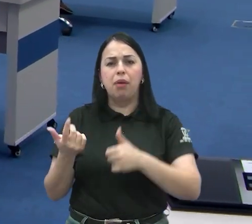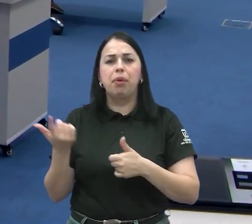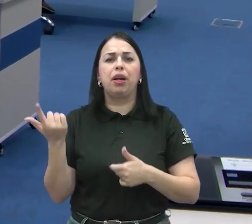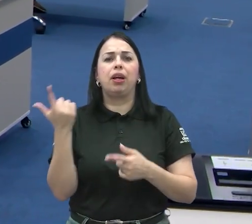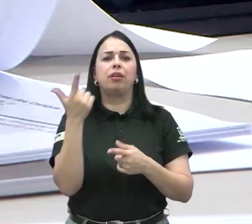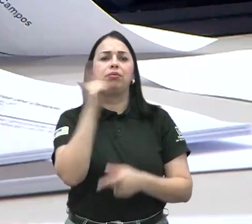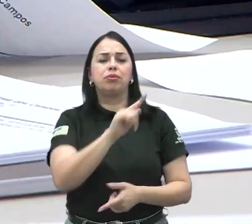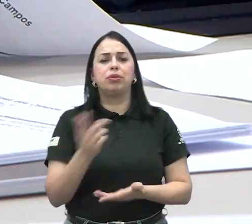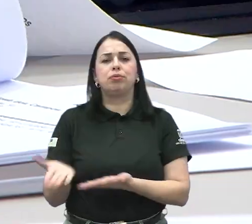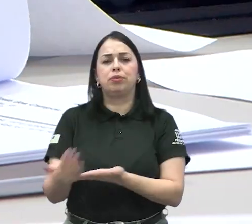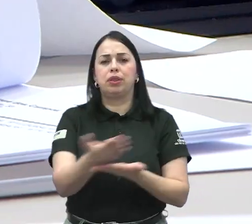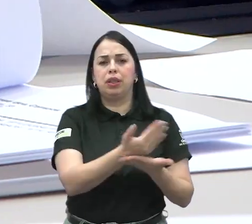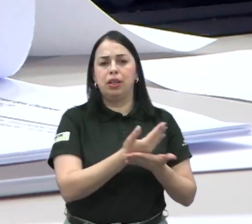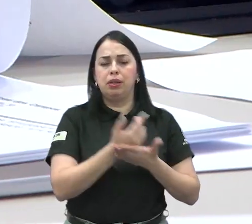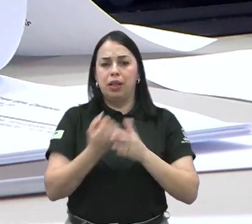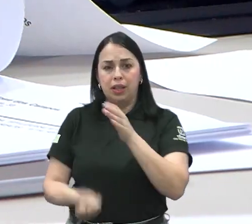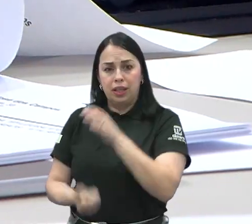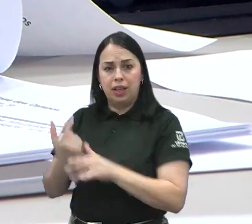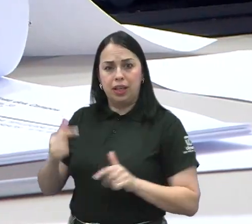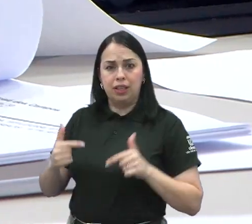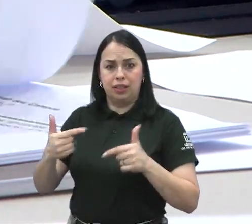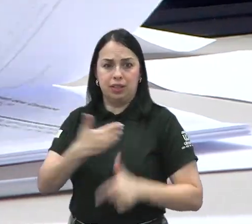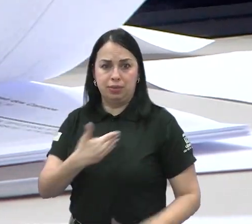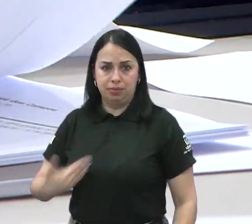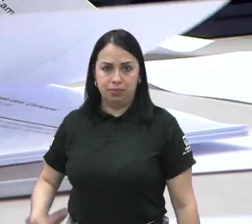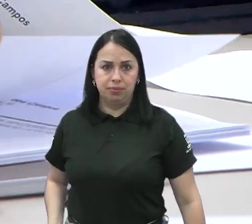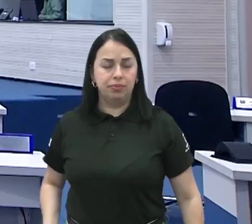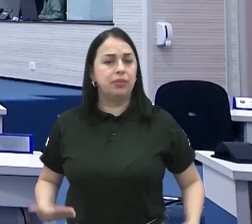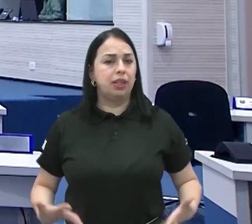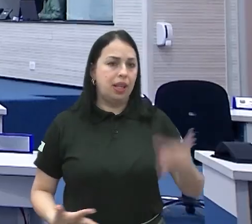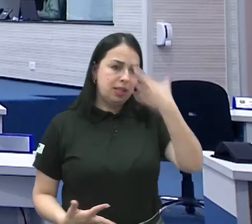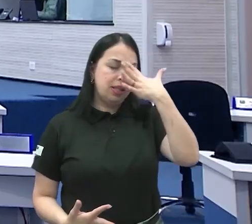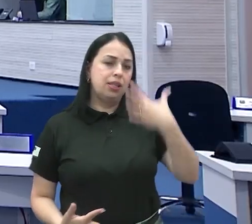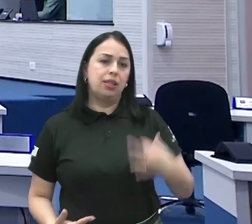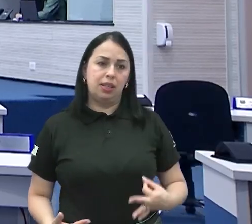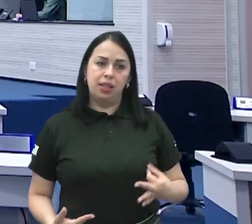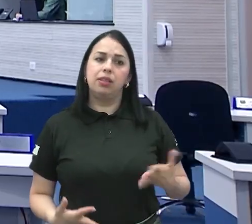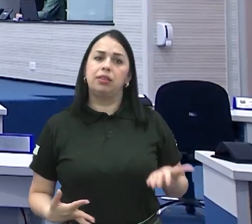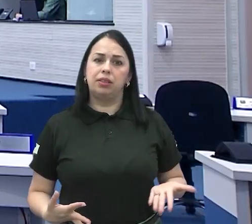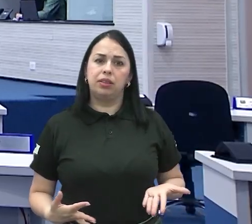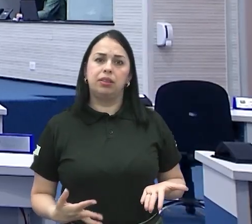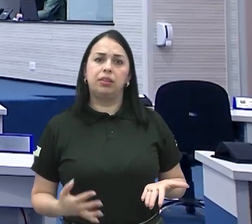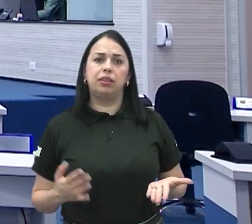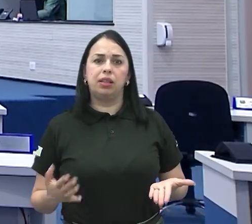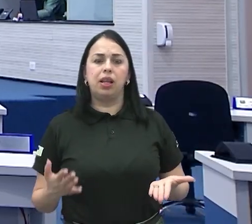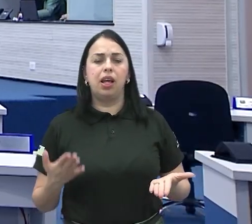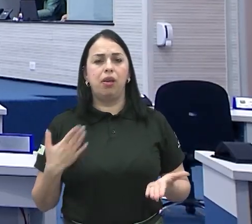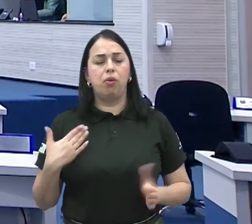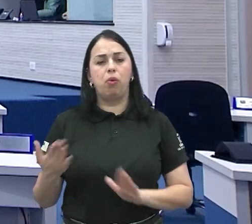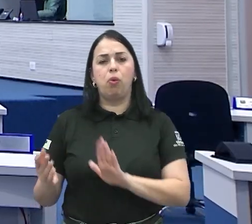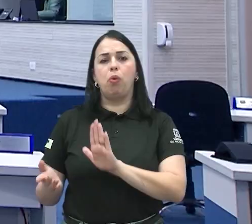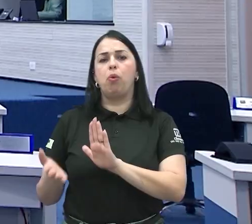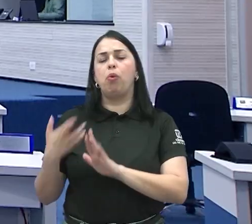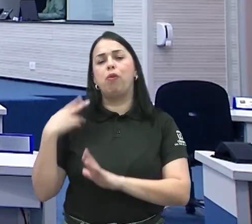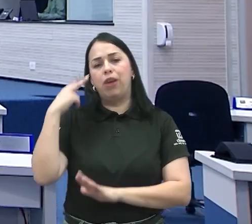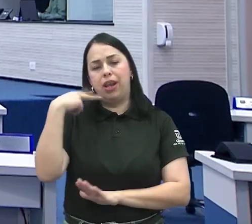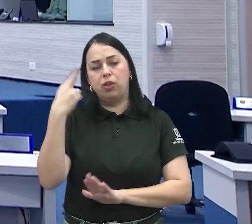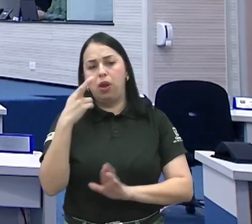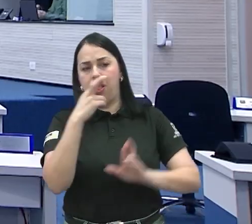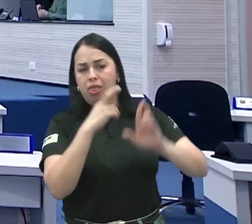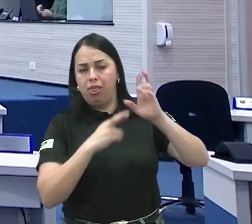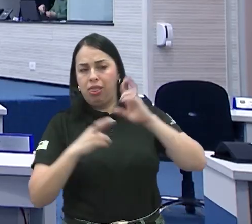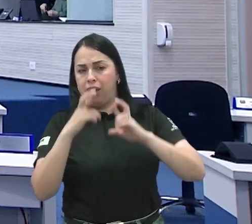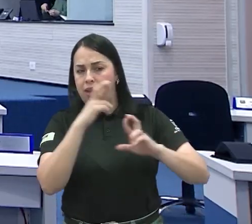de arrecadação para fomento de políticas públicas na cidade. Com certeza, né? A gente faz a aprovação, né? O vereador ele é o